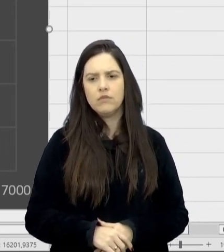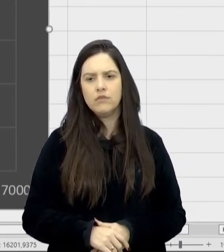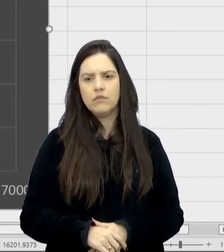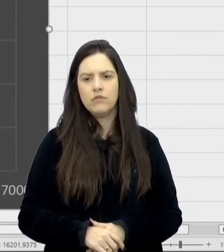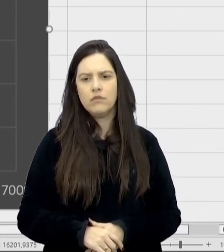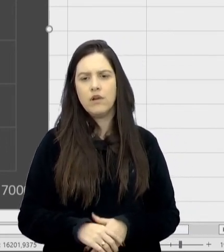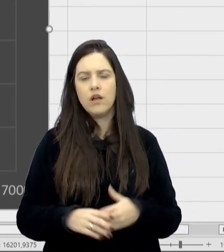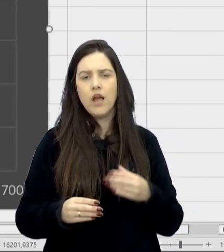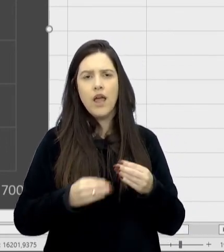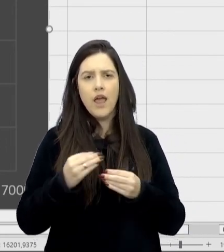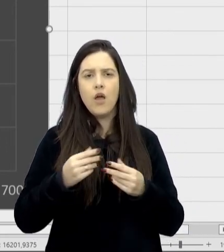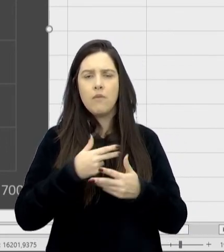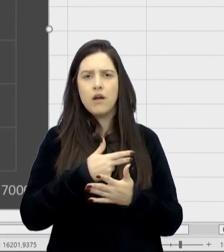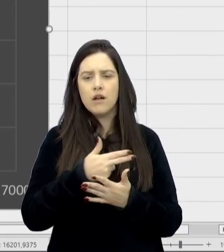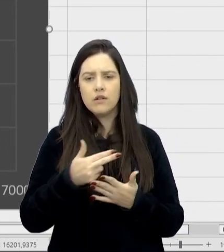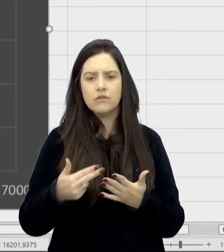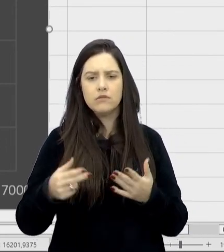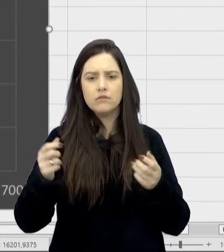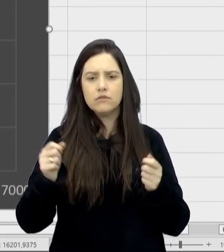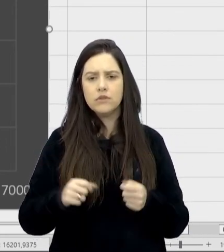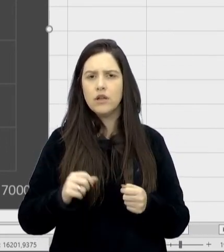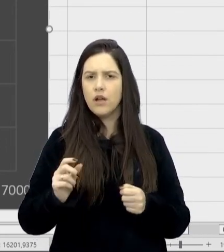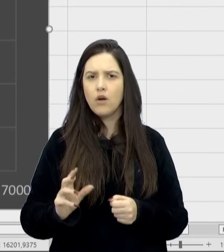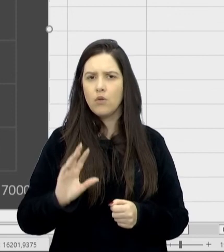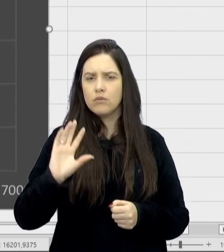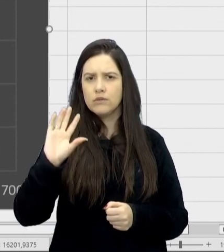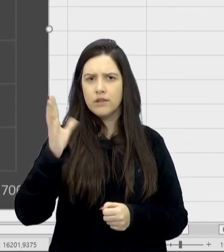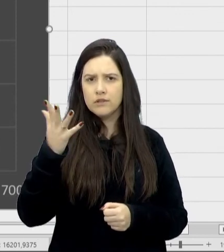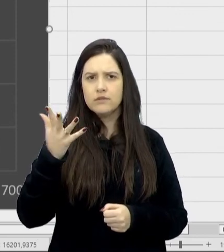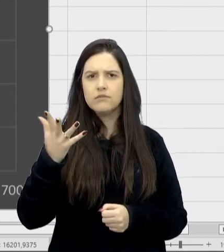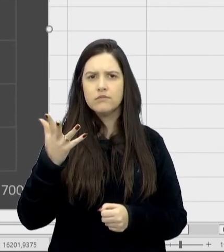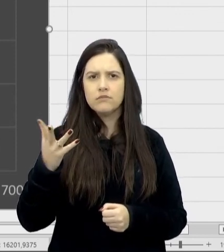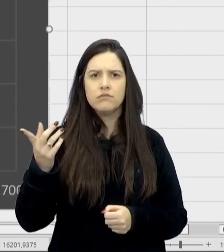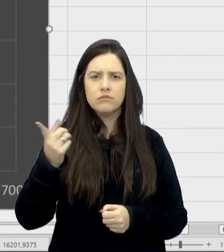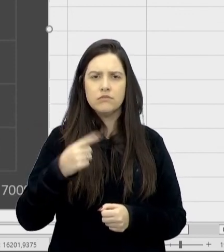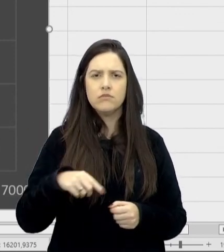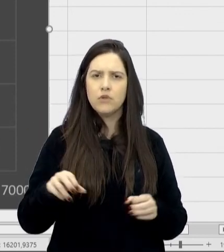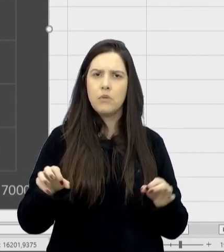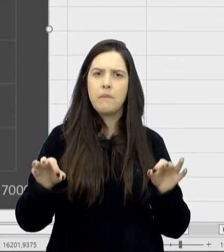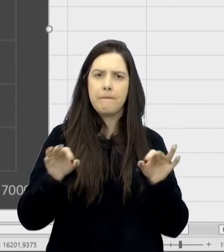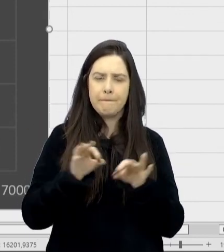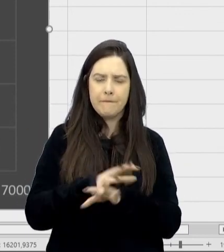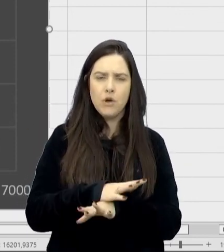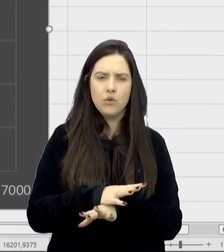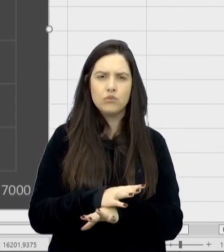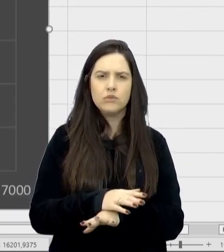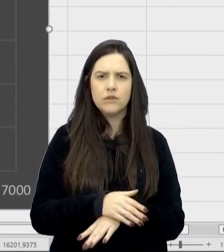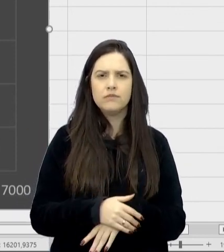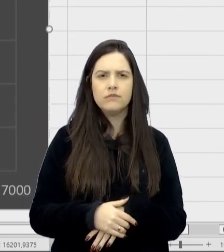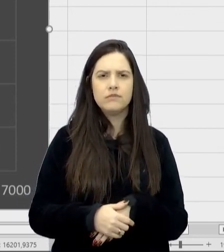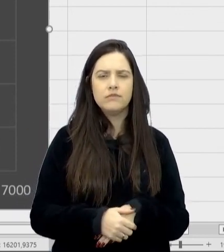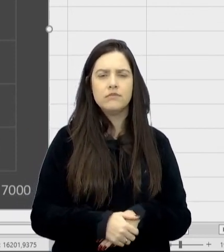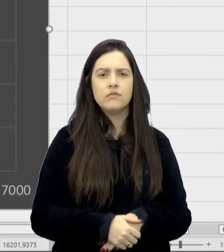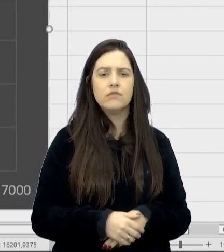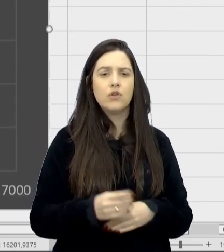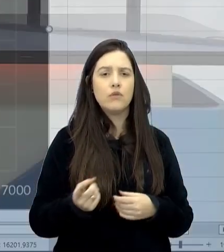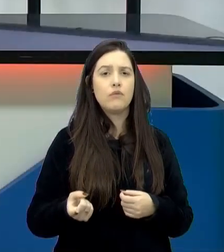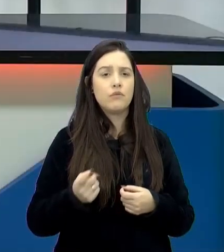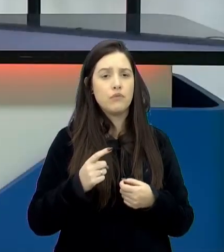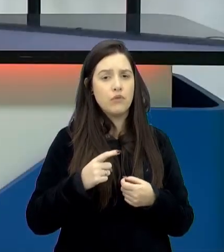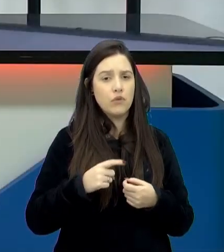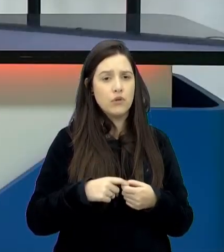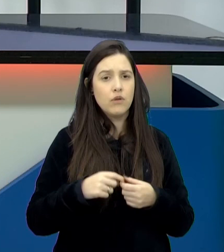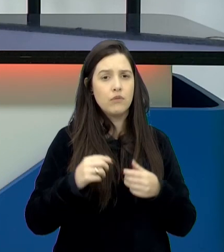funções exponenciais e é uma coisa que acontece aí, é um fenômeno que a gente vai chamar de fenômeno natural. Voltando lá para a